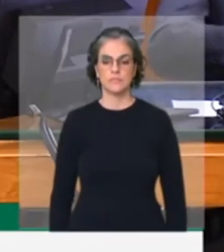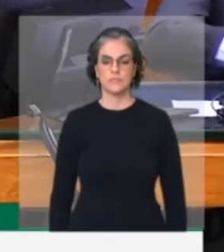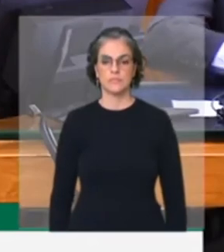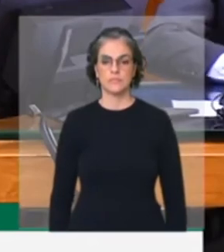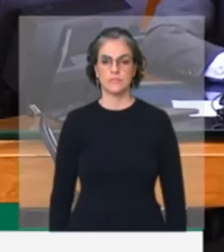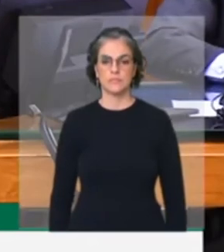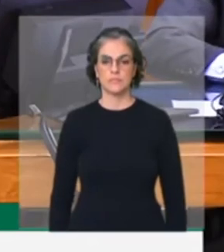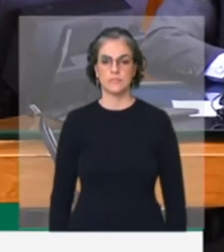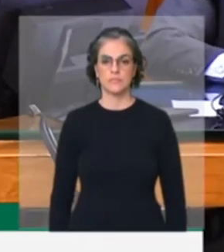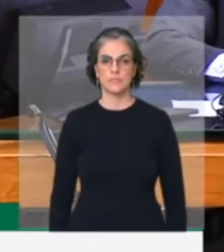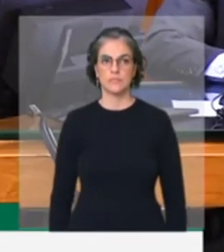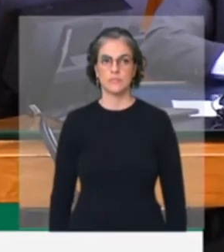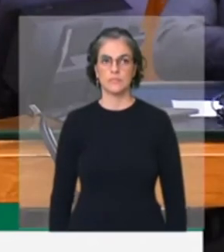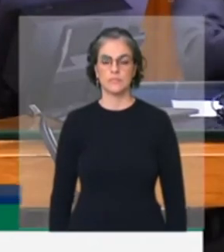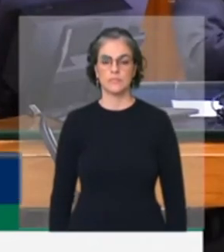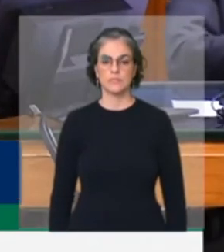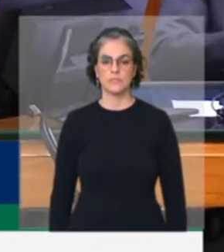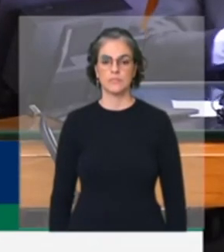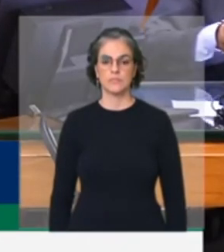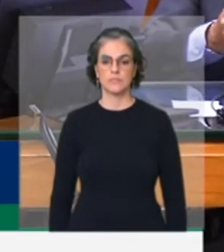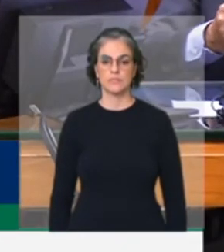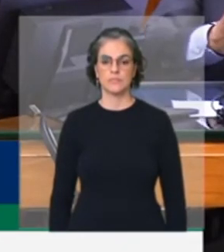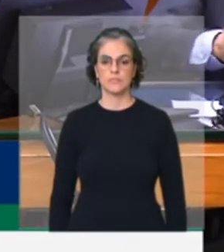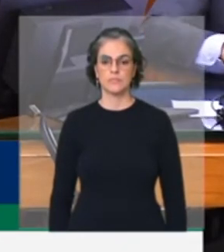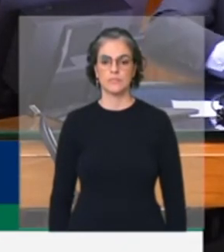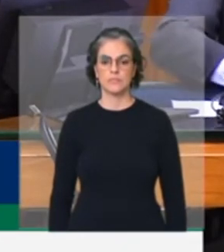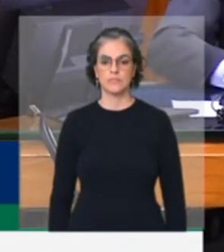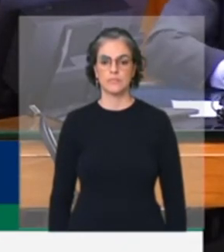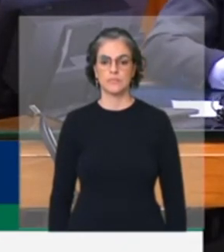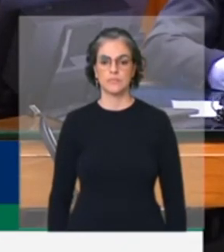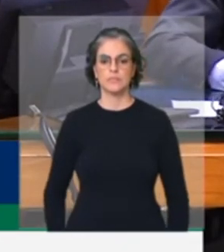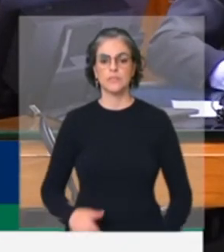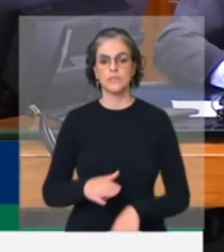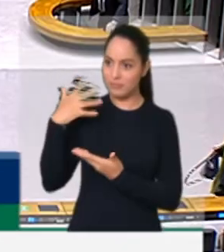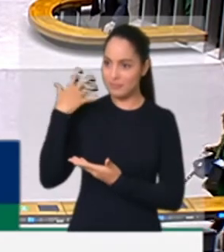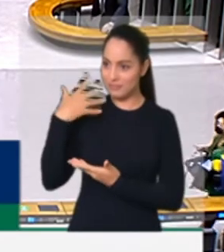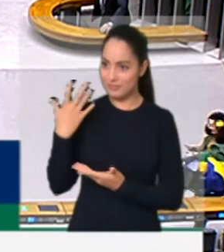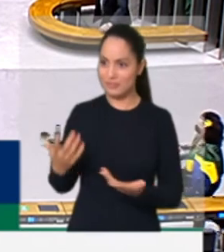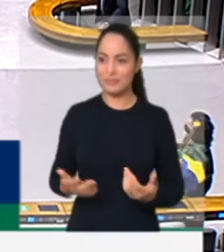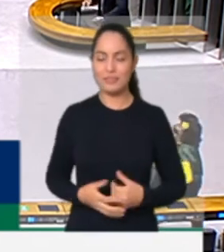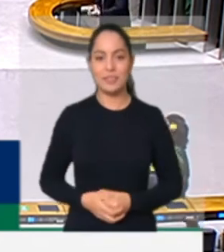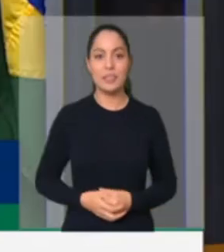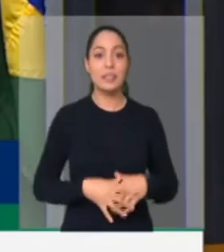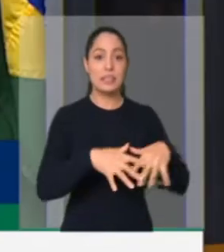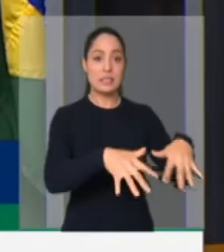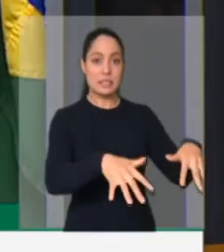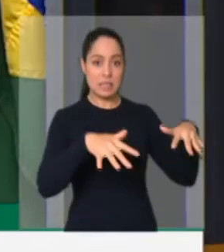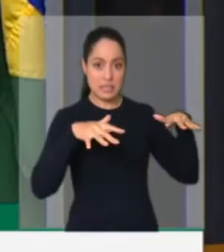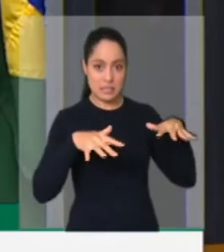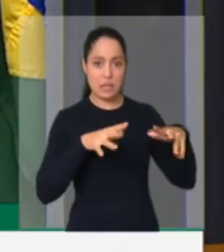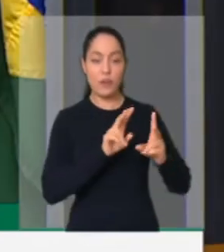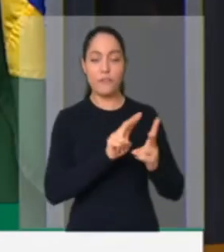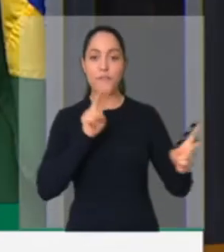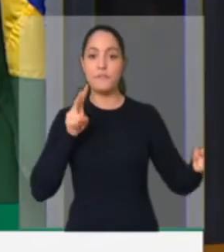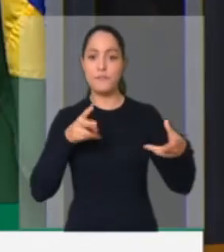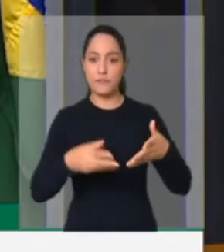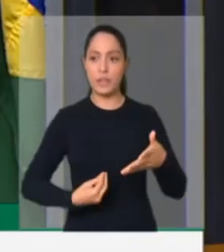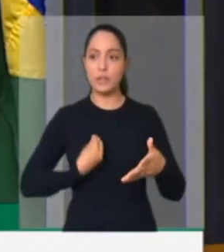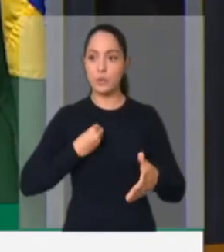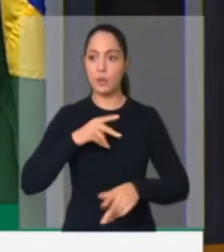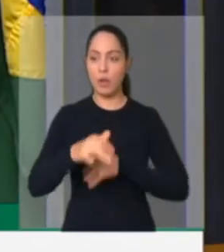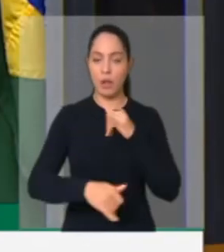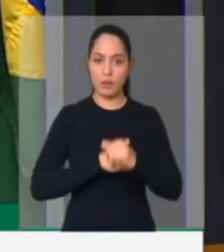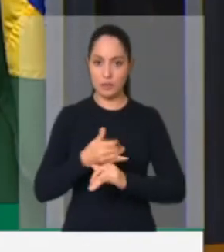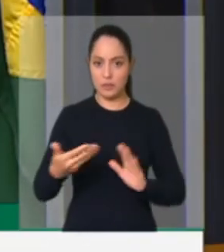o convite para fazer os da palavra queijo plenário deputado Carlos Jordy que era o quinto escrito no presidente quero